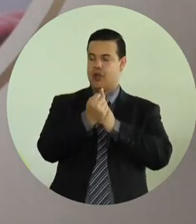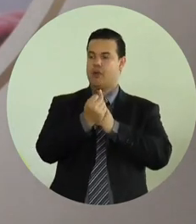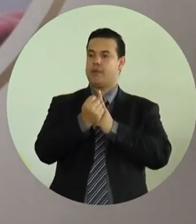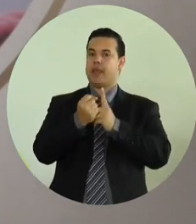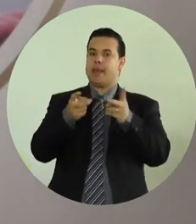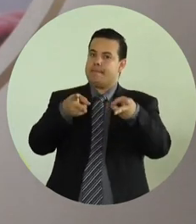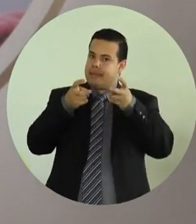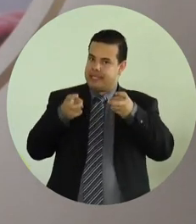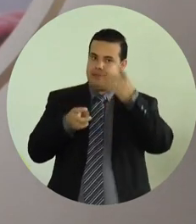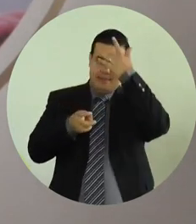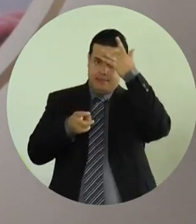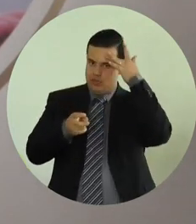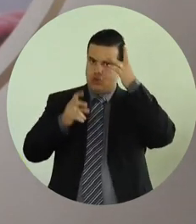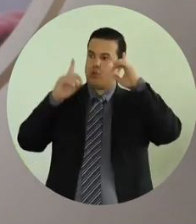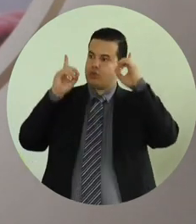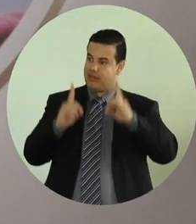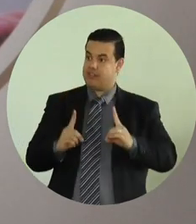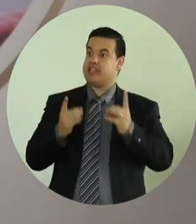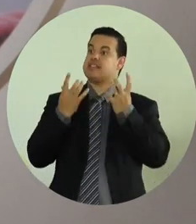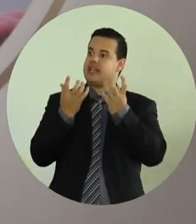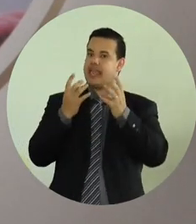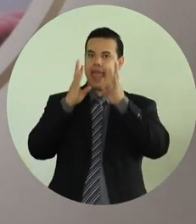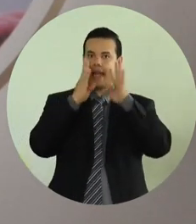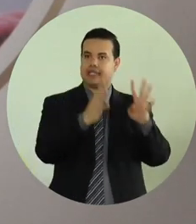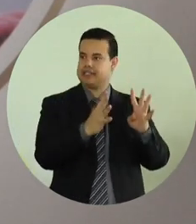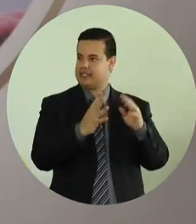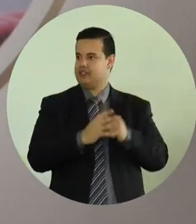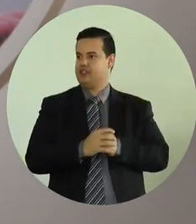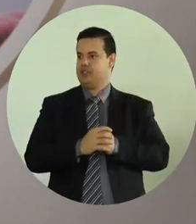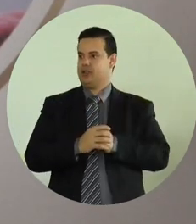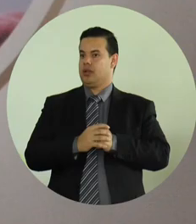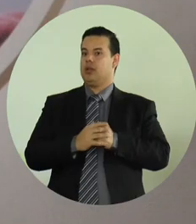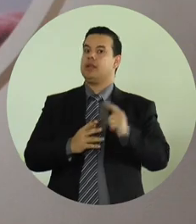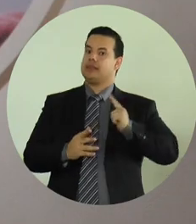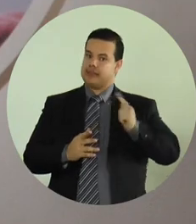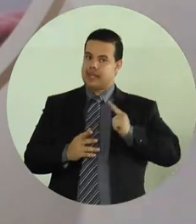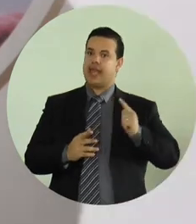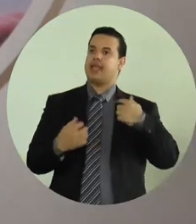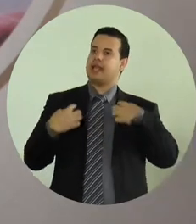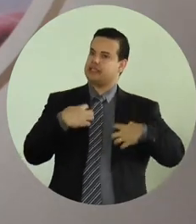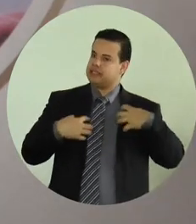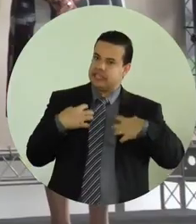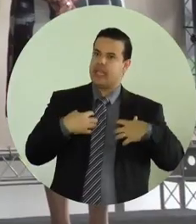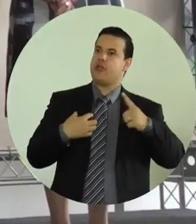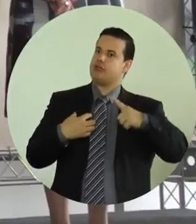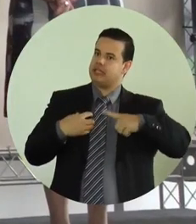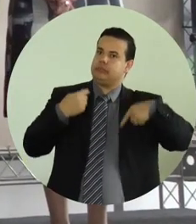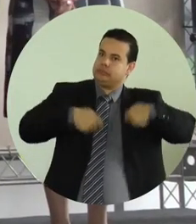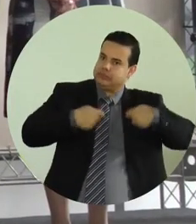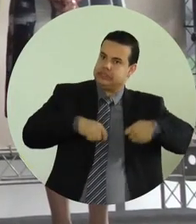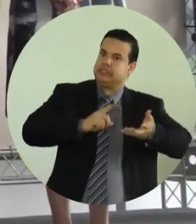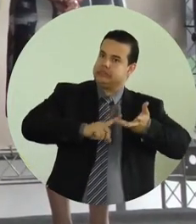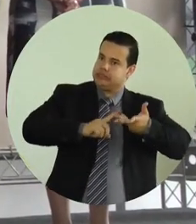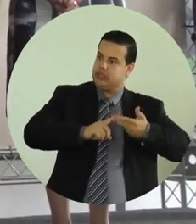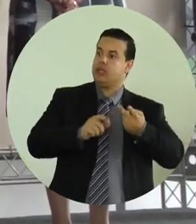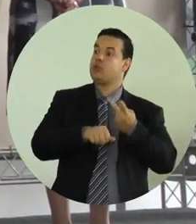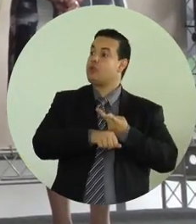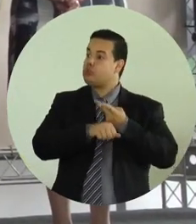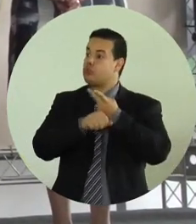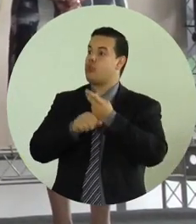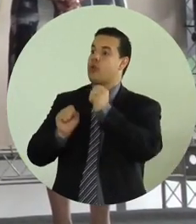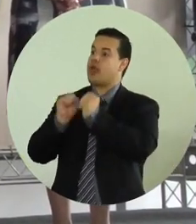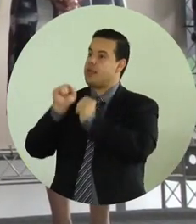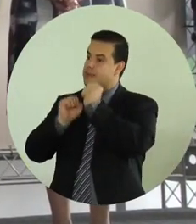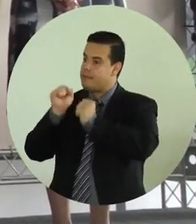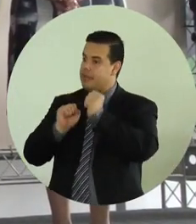deficiência desejam cada vez mais ser ouvidas em seus anseios e necessidades e buscam por empresas que oferecem vagas